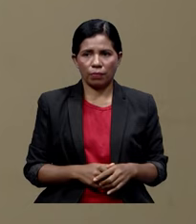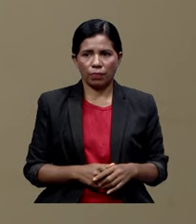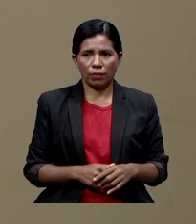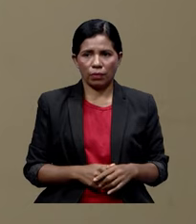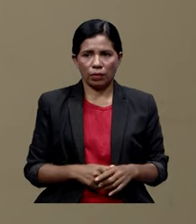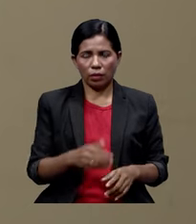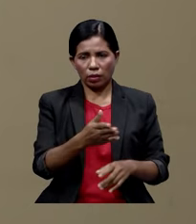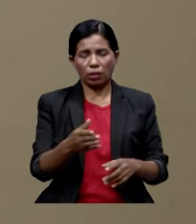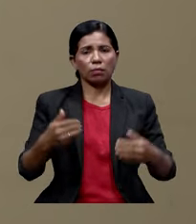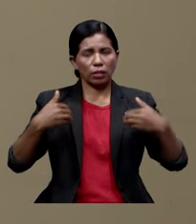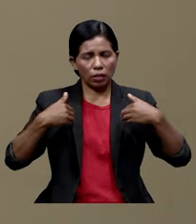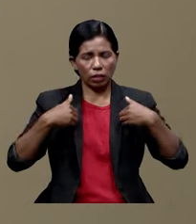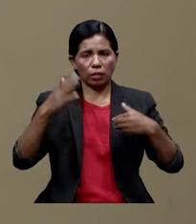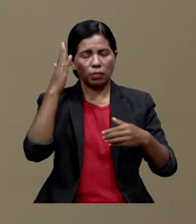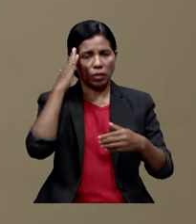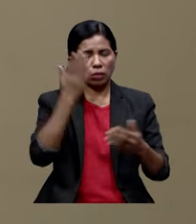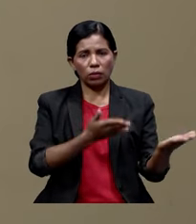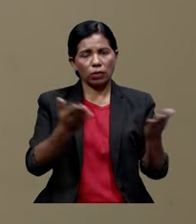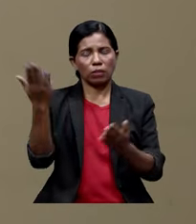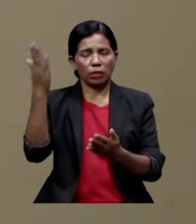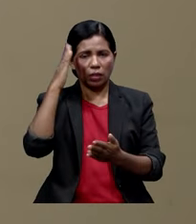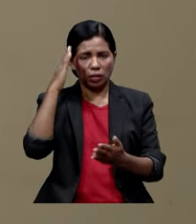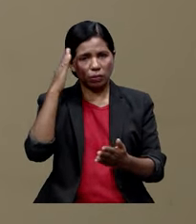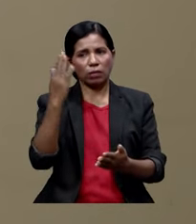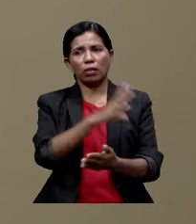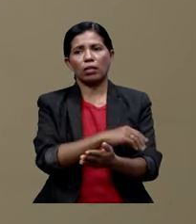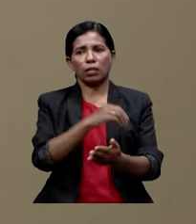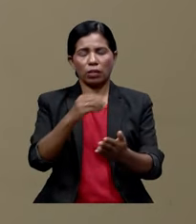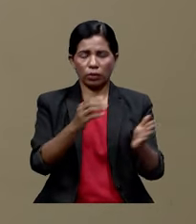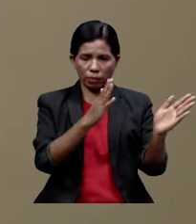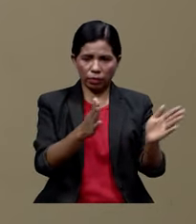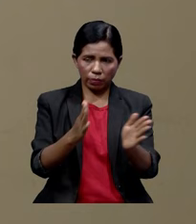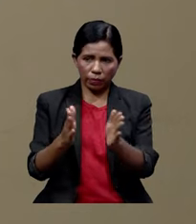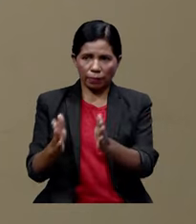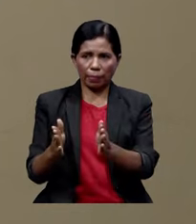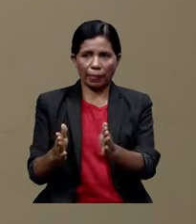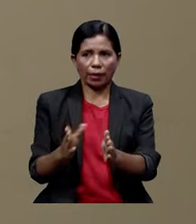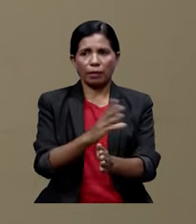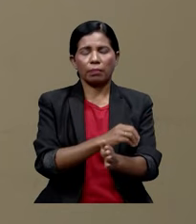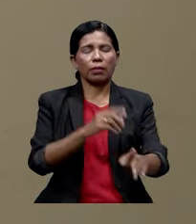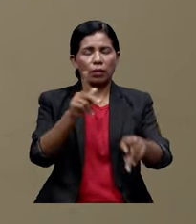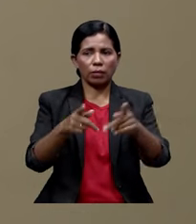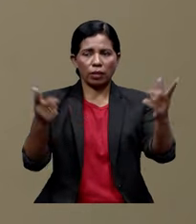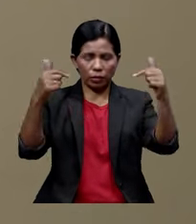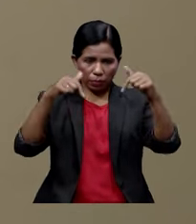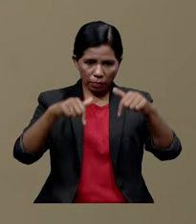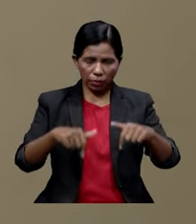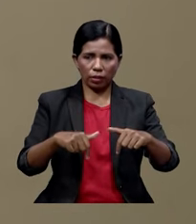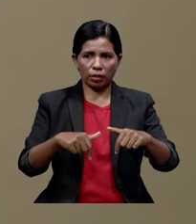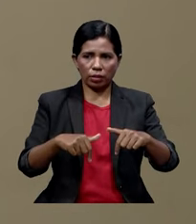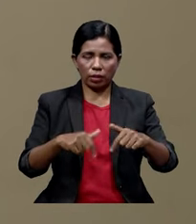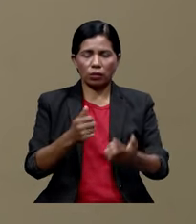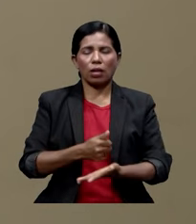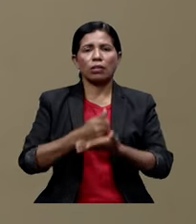Continuem a pôr na cabeça deles para se prepararem o melhor possível para vir e